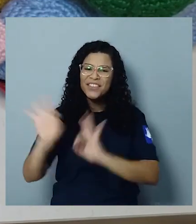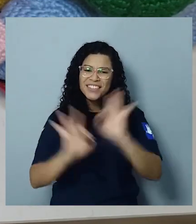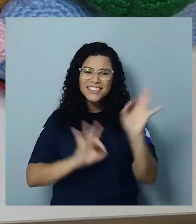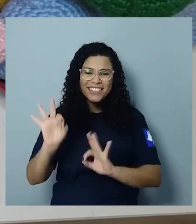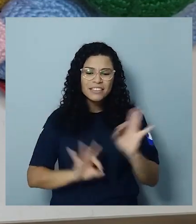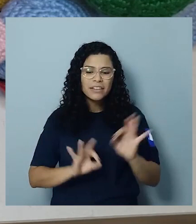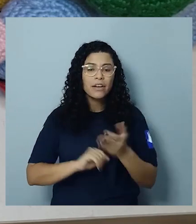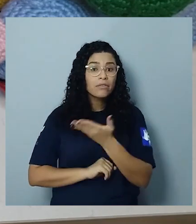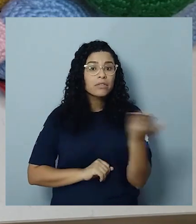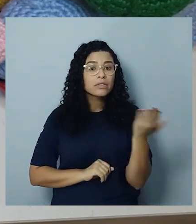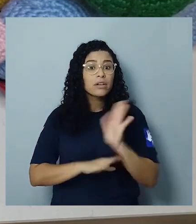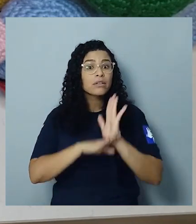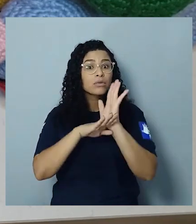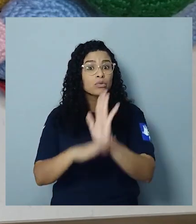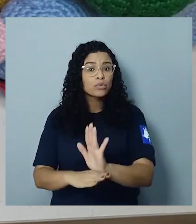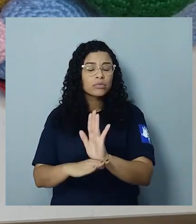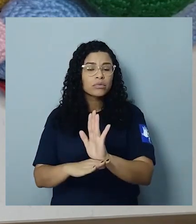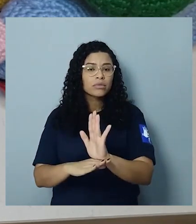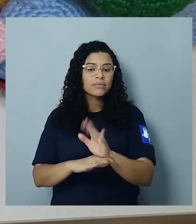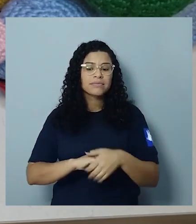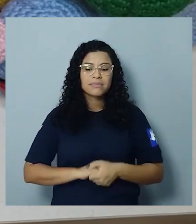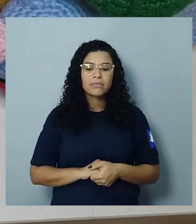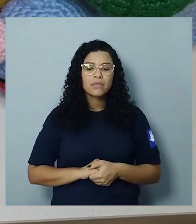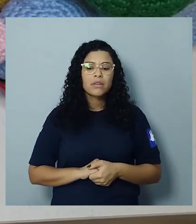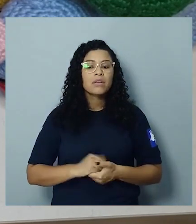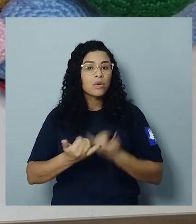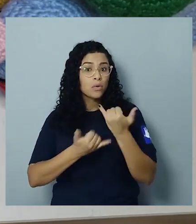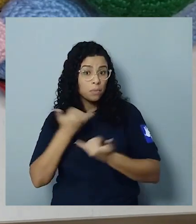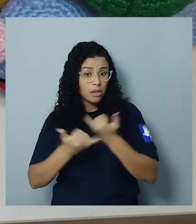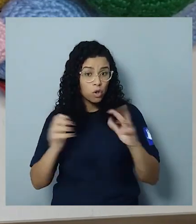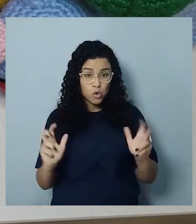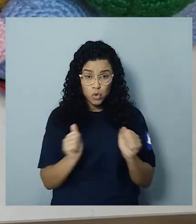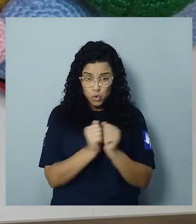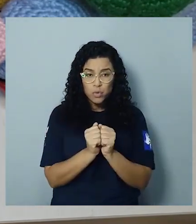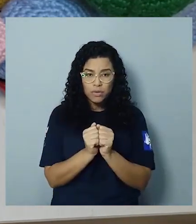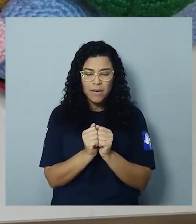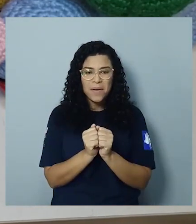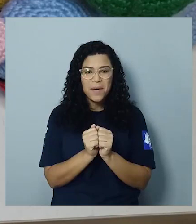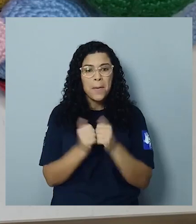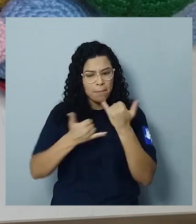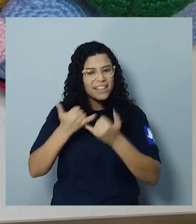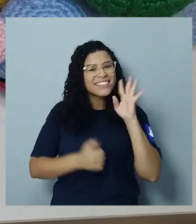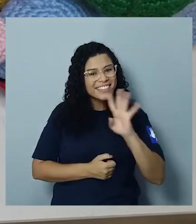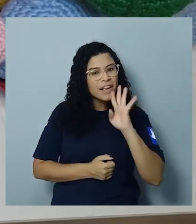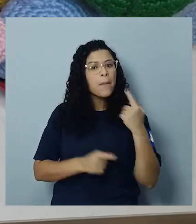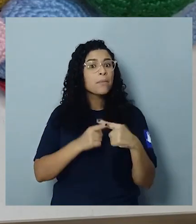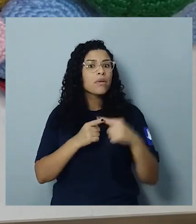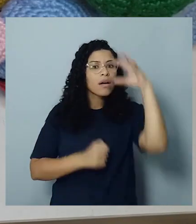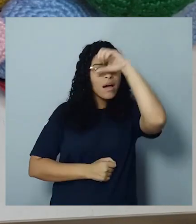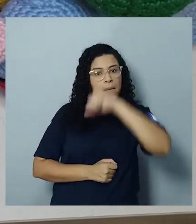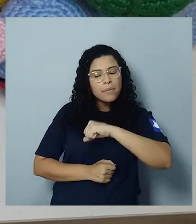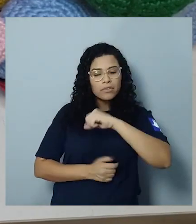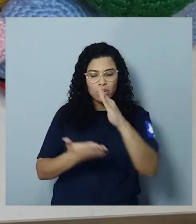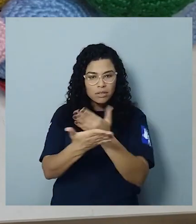na organização quem aí ajuda a organizar o local de vivência em quero saber e os brinquedos todos juntos é uma brincadeira